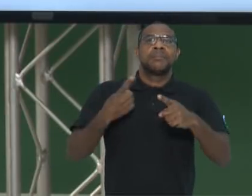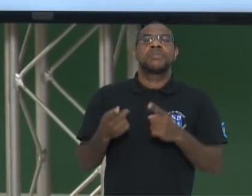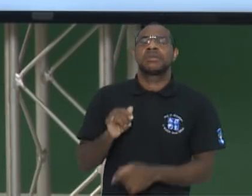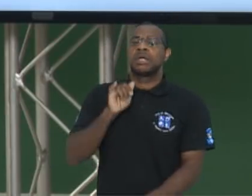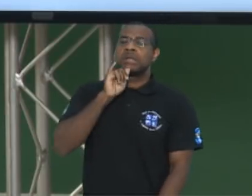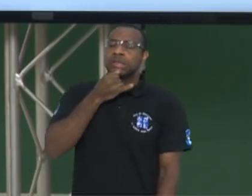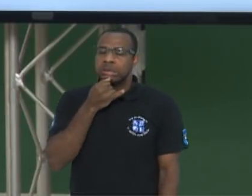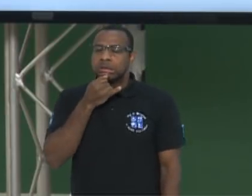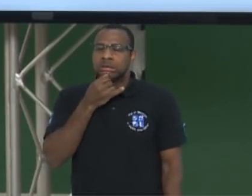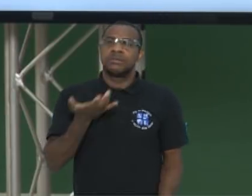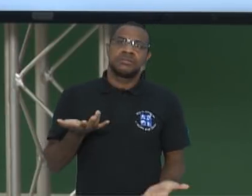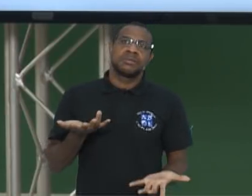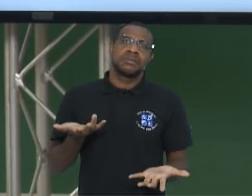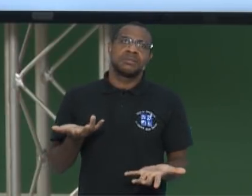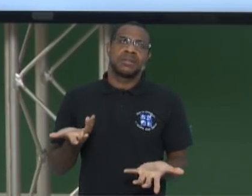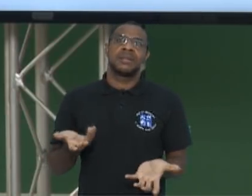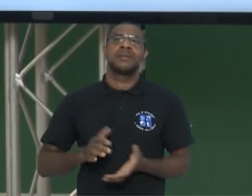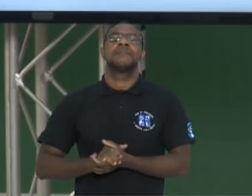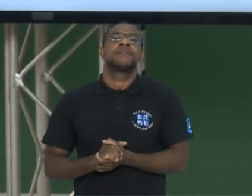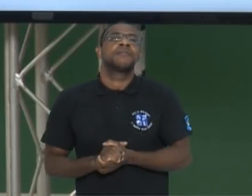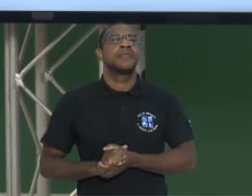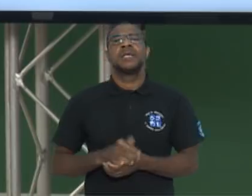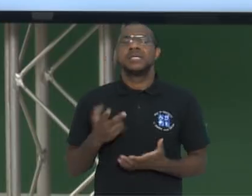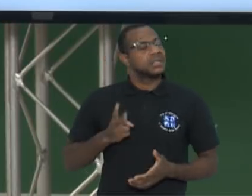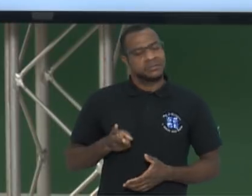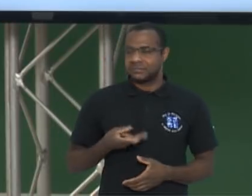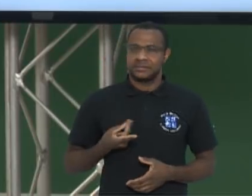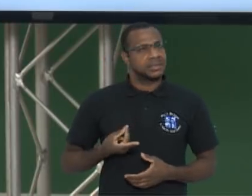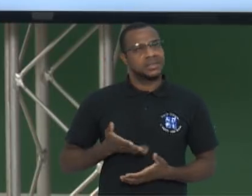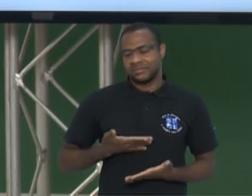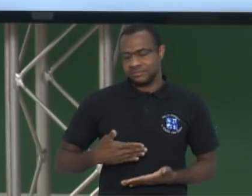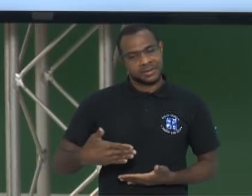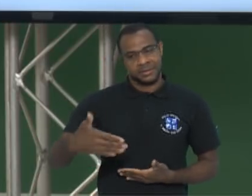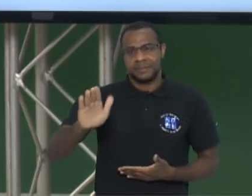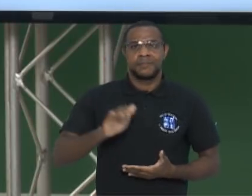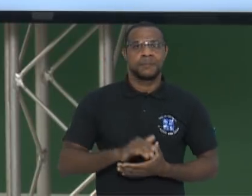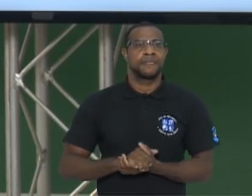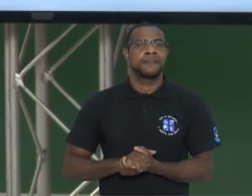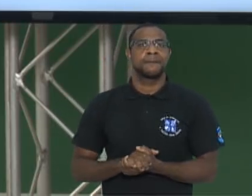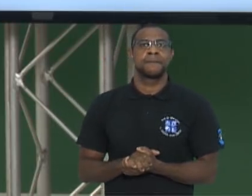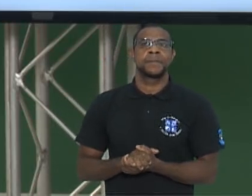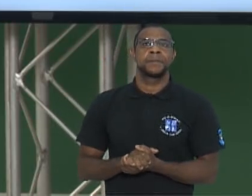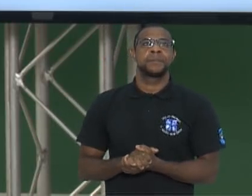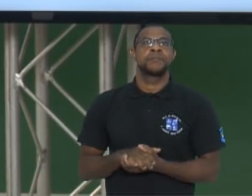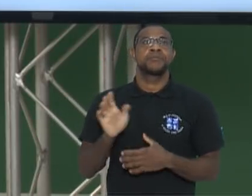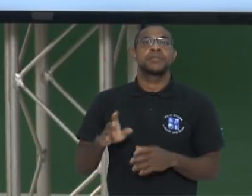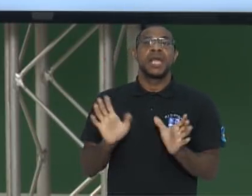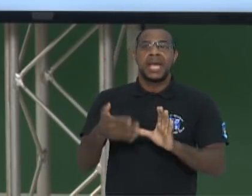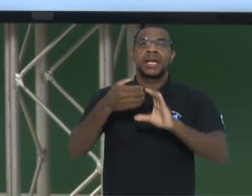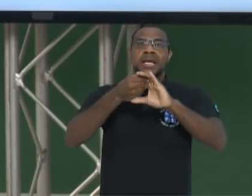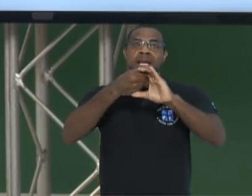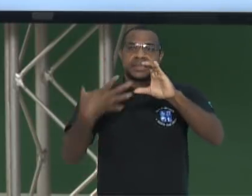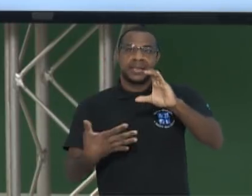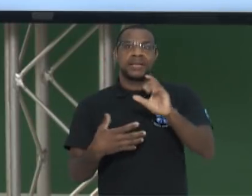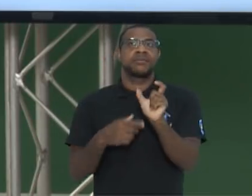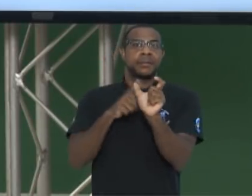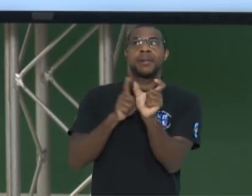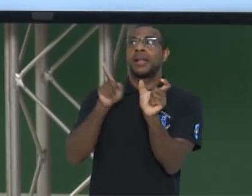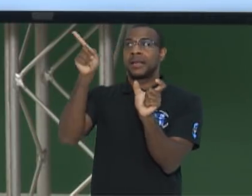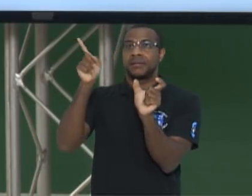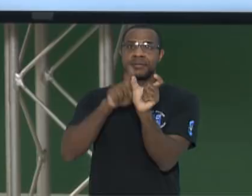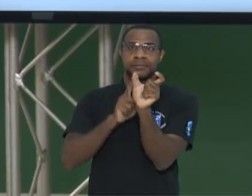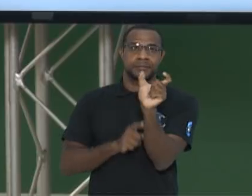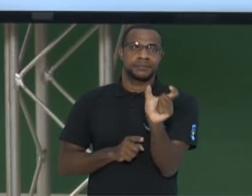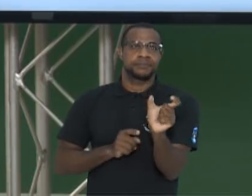mudam, né? E mudam de novo, e assim segue. Tudo muito efêmero. Então, isso também é uma das características dos contos da Clarice